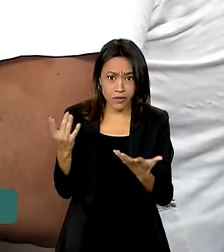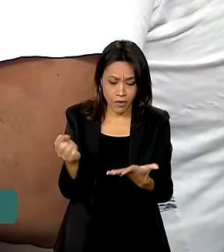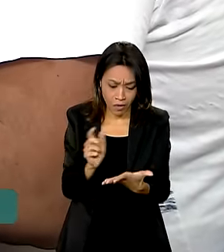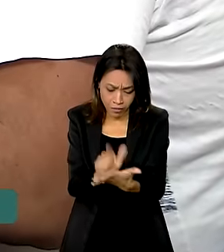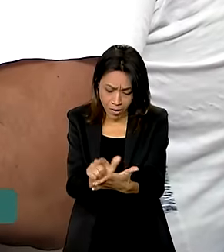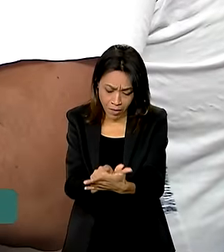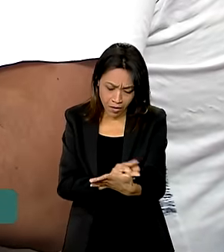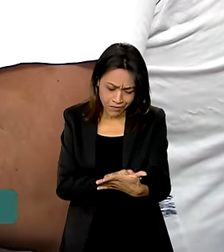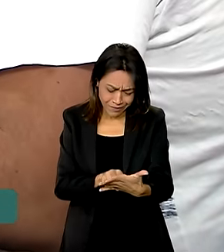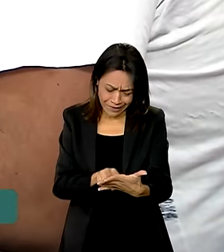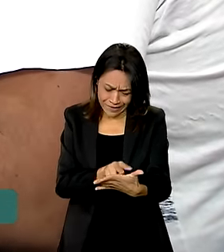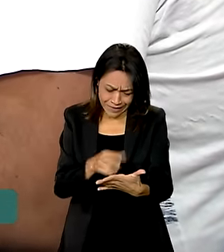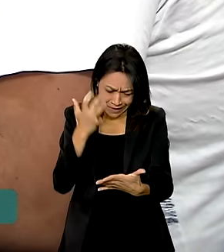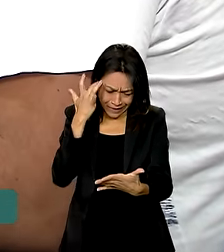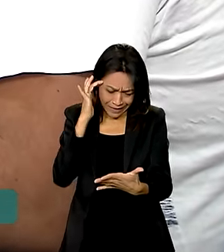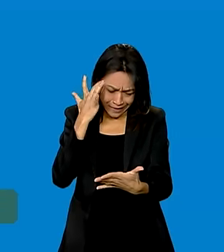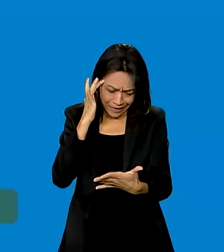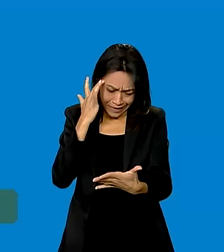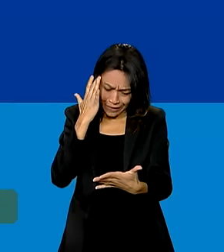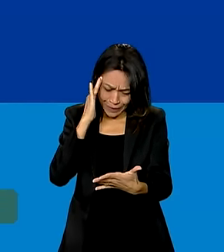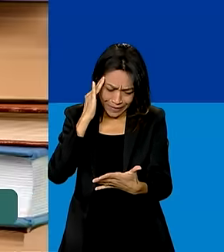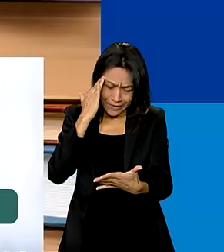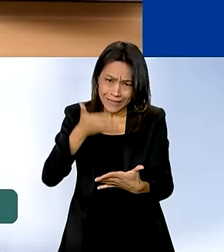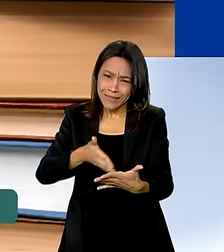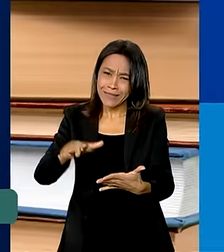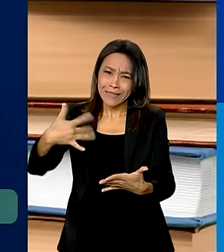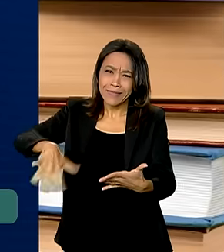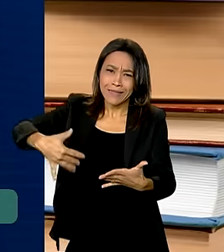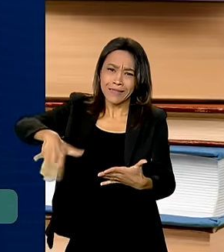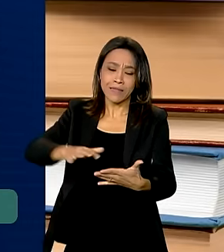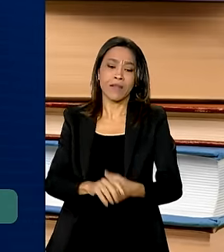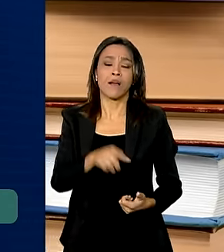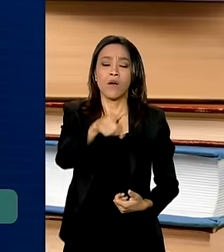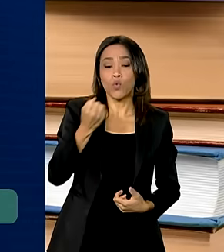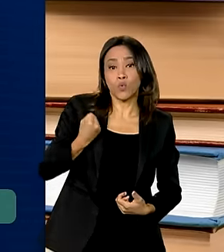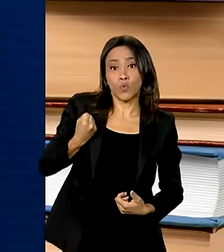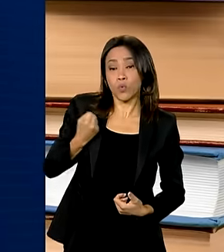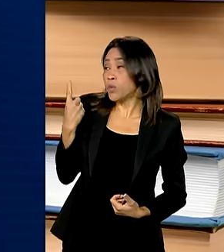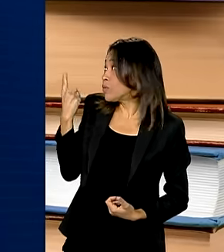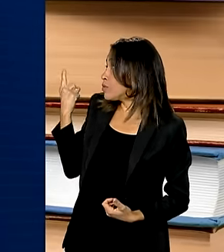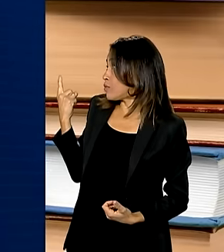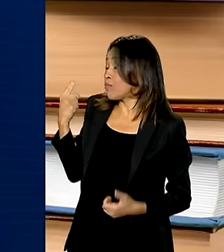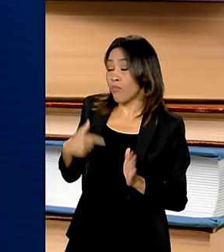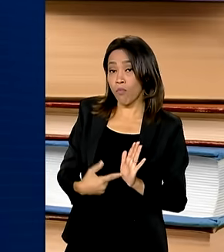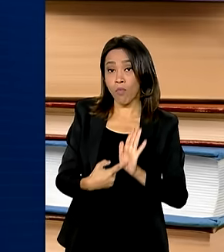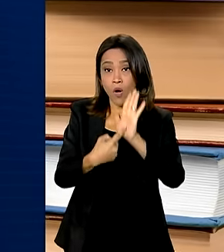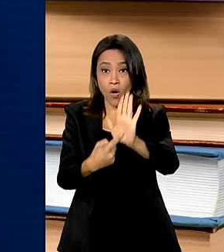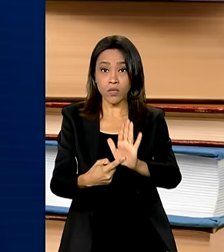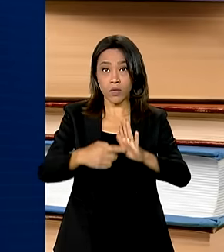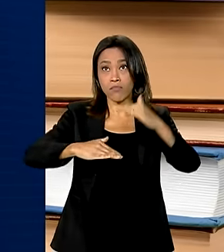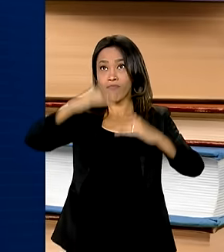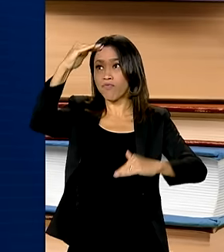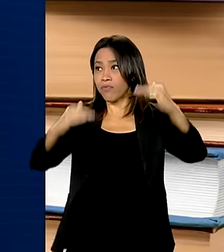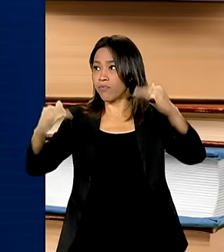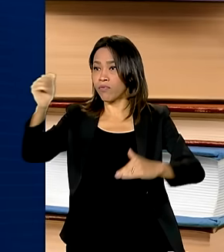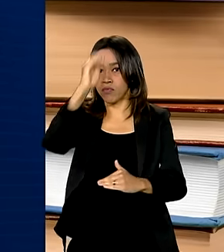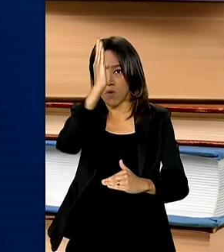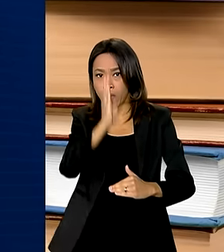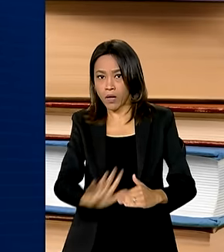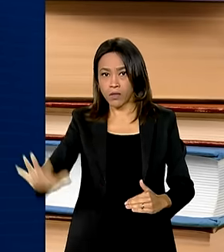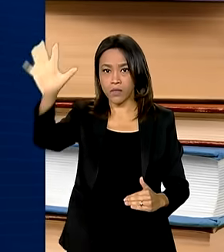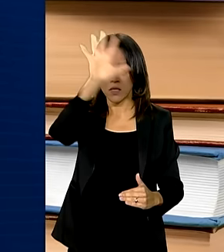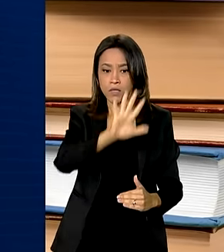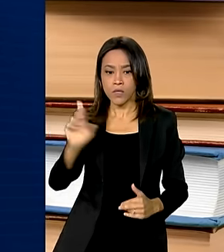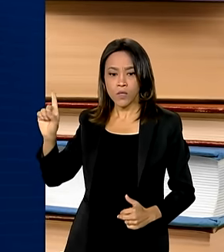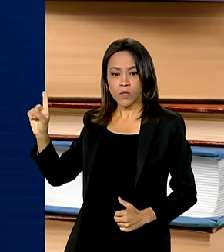no papel são um grande enigma. Os números do analfabetismo revelam também a desigualdade no país. A taxa de